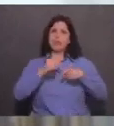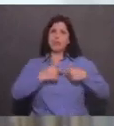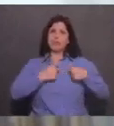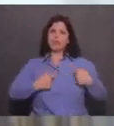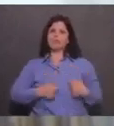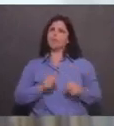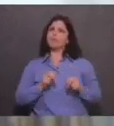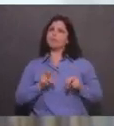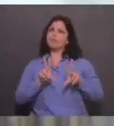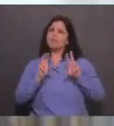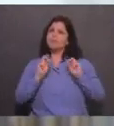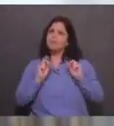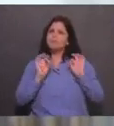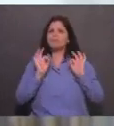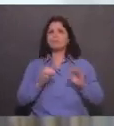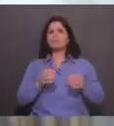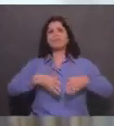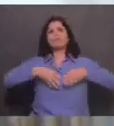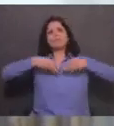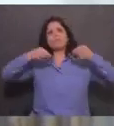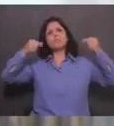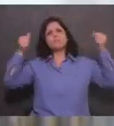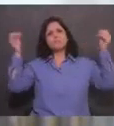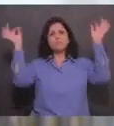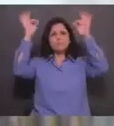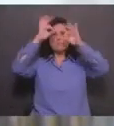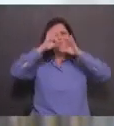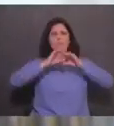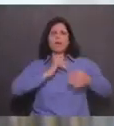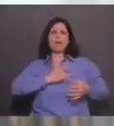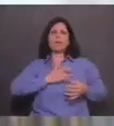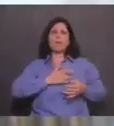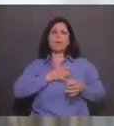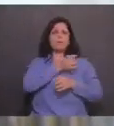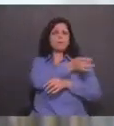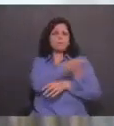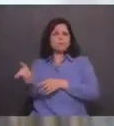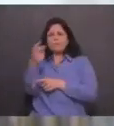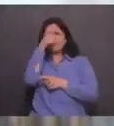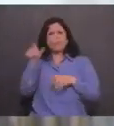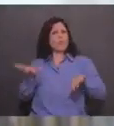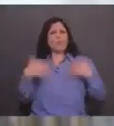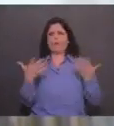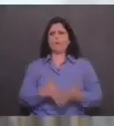do Espírito Santo e de amor, mais do que o coração de qualquer outra criatura.